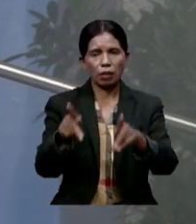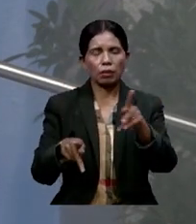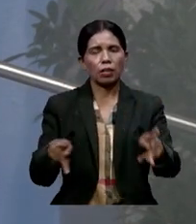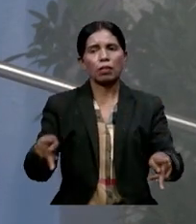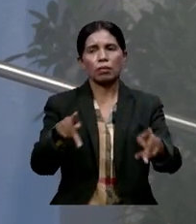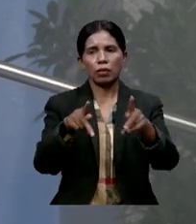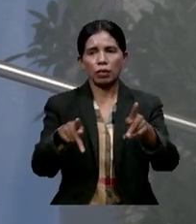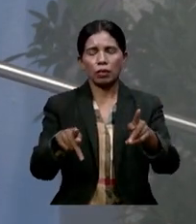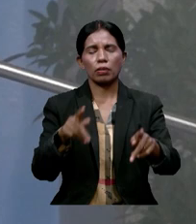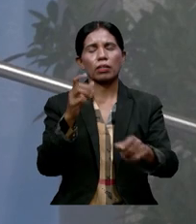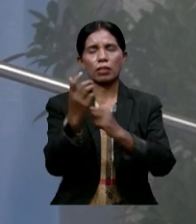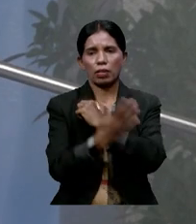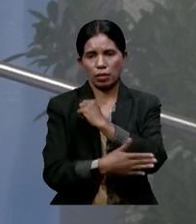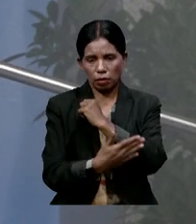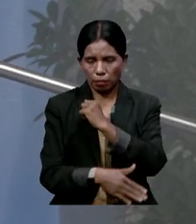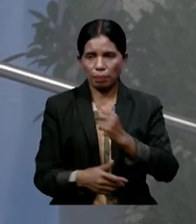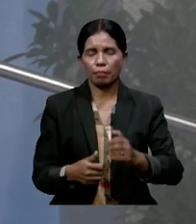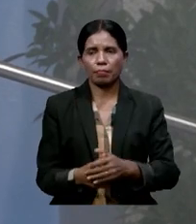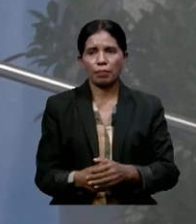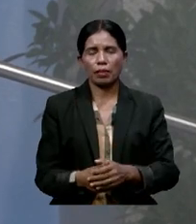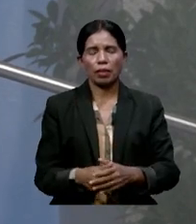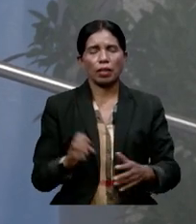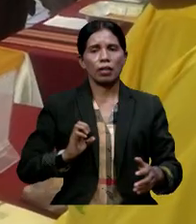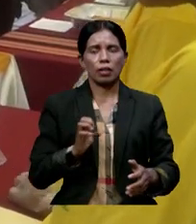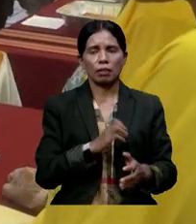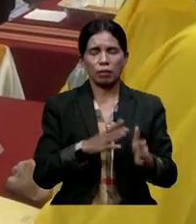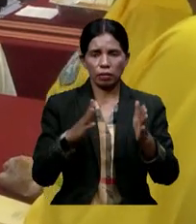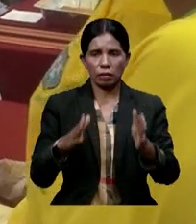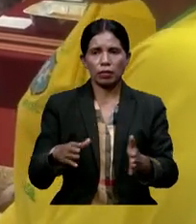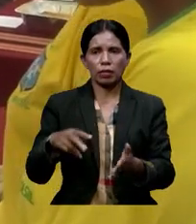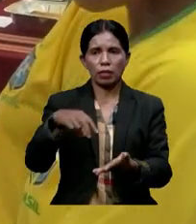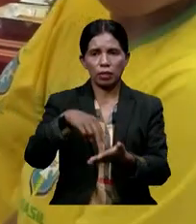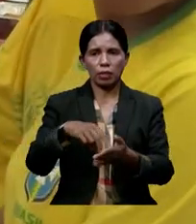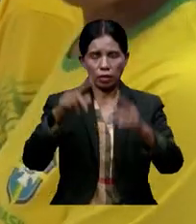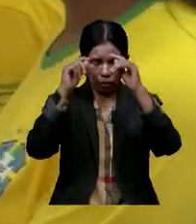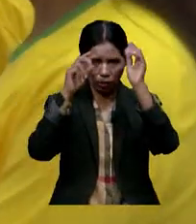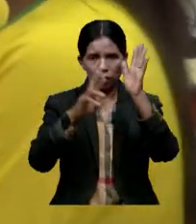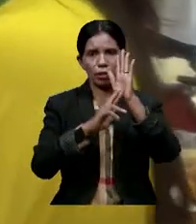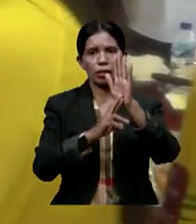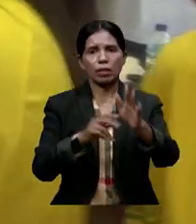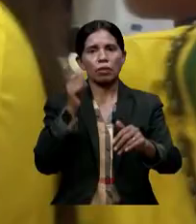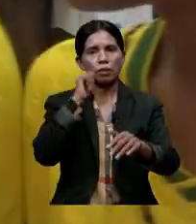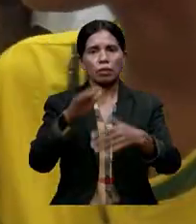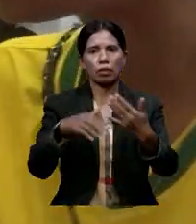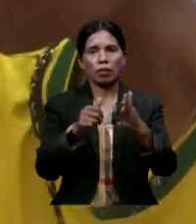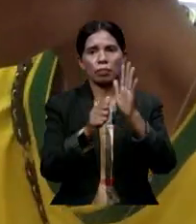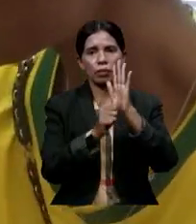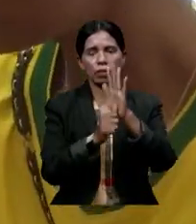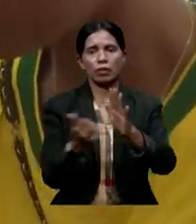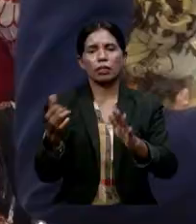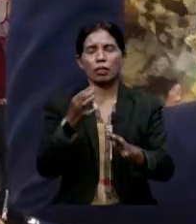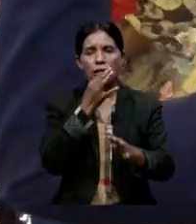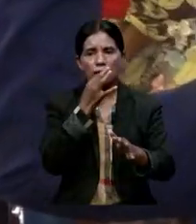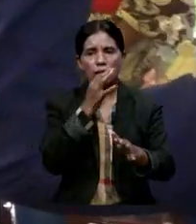mesmo do seu país. E a celebração né, cada embaixada na Bahia existe Timor-Leste, representa feito Cira, apresenta Cira Nihahan